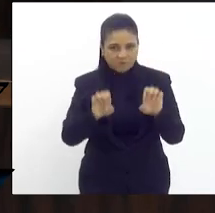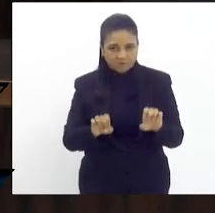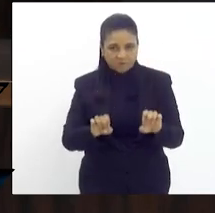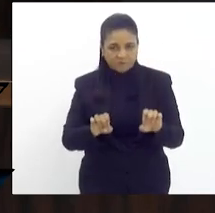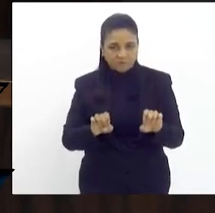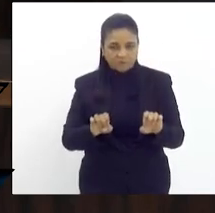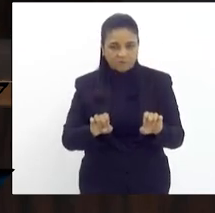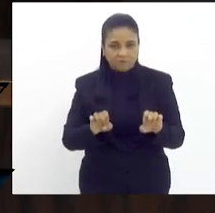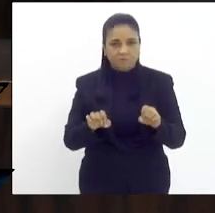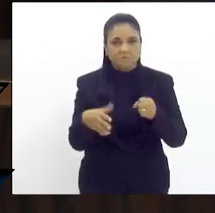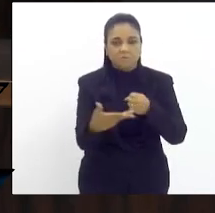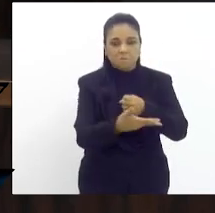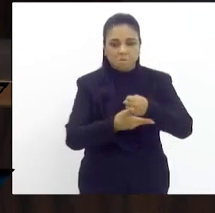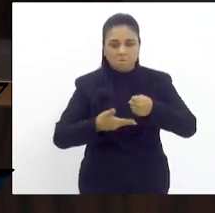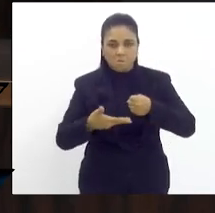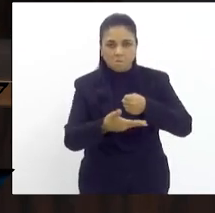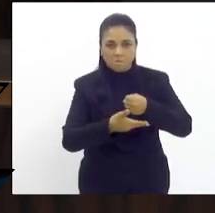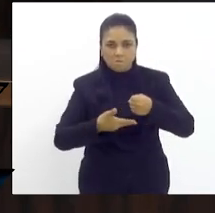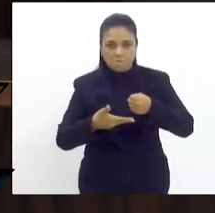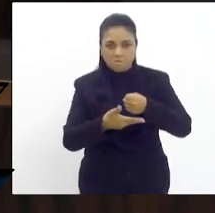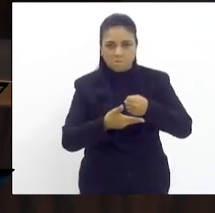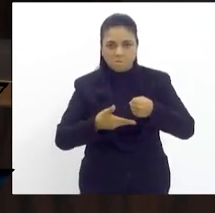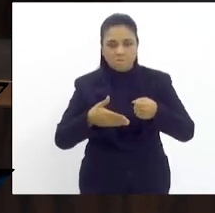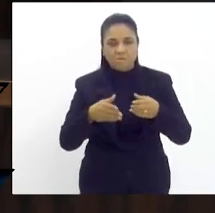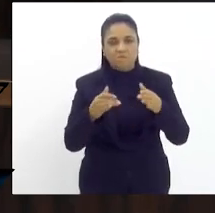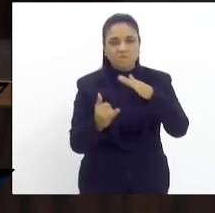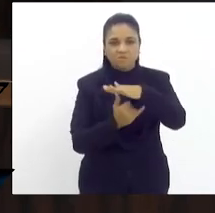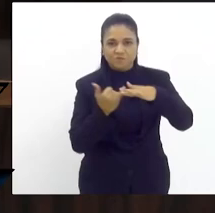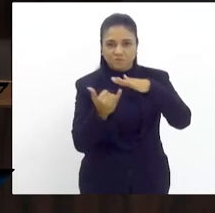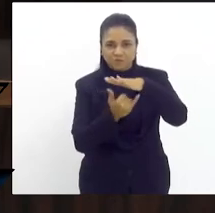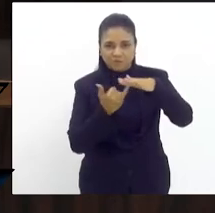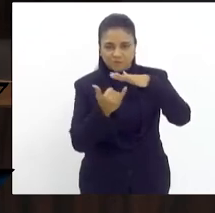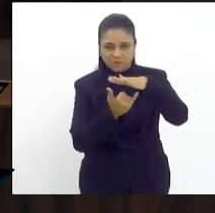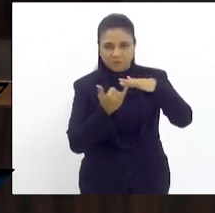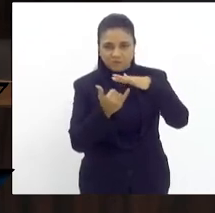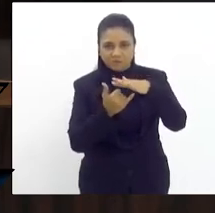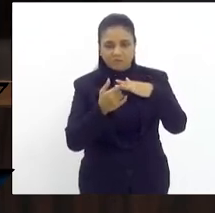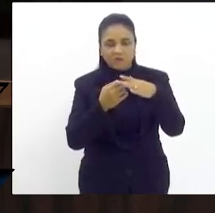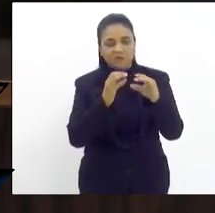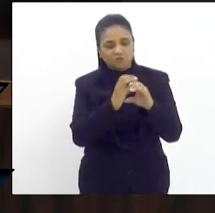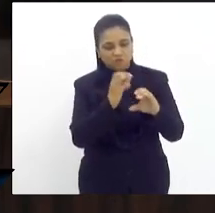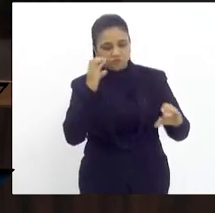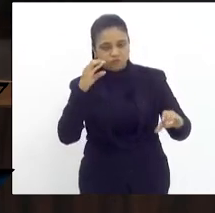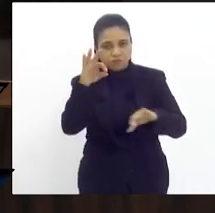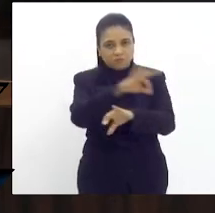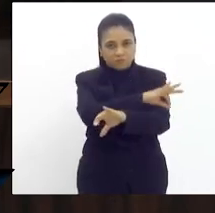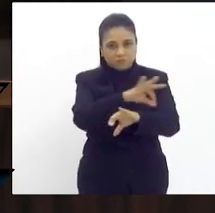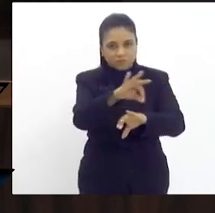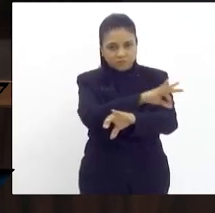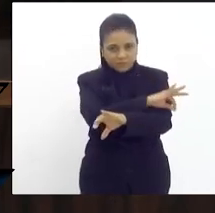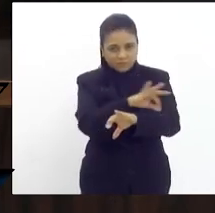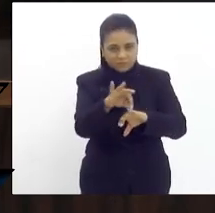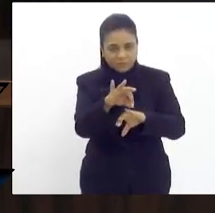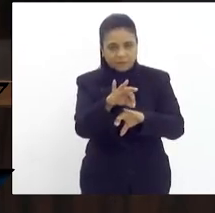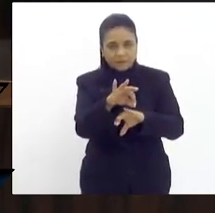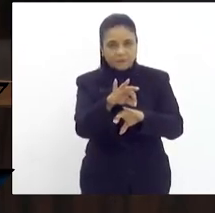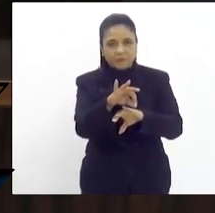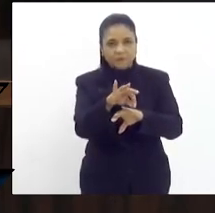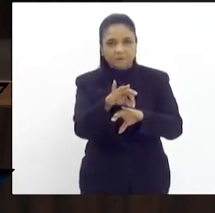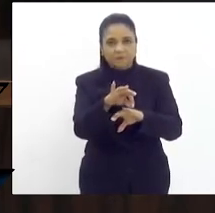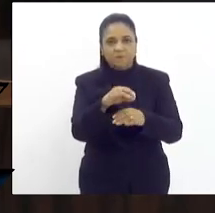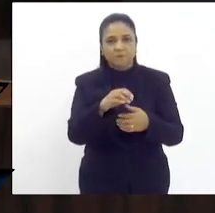básica incompetência do Instituto Estadual de Engenharia e arquitetura